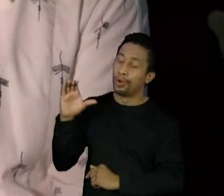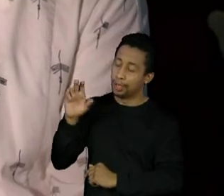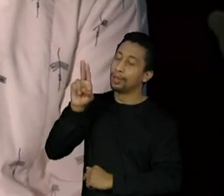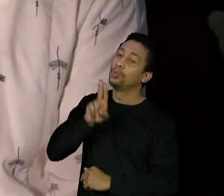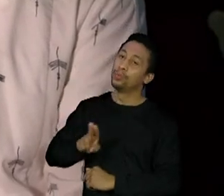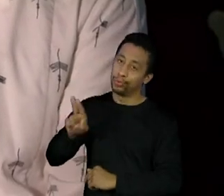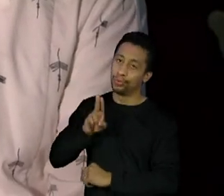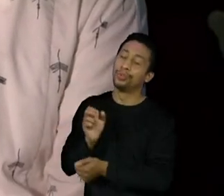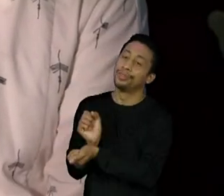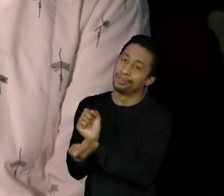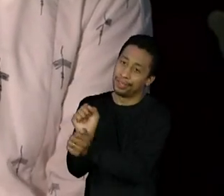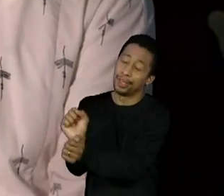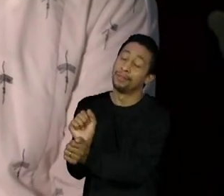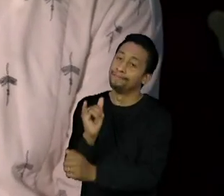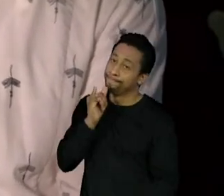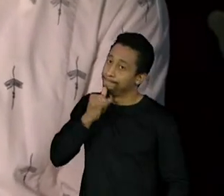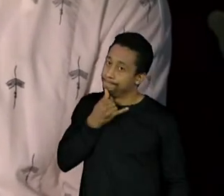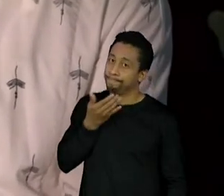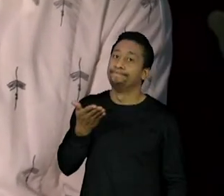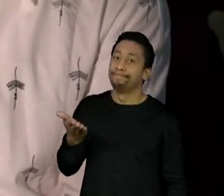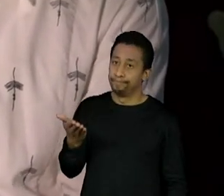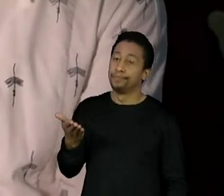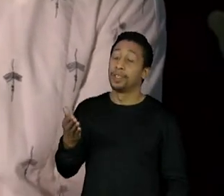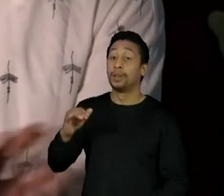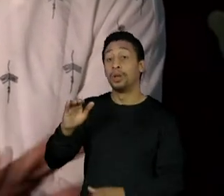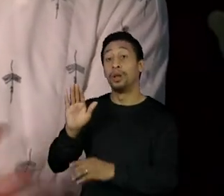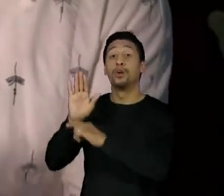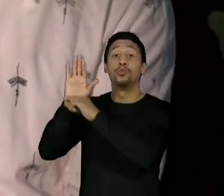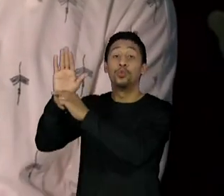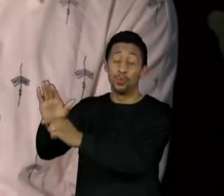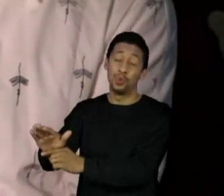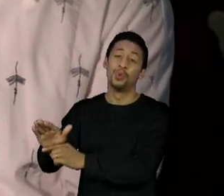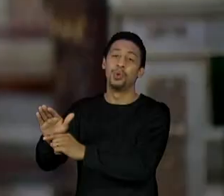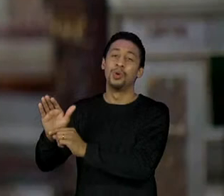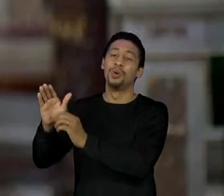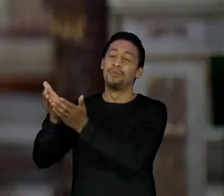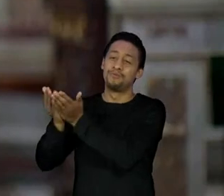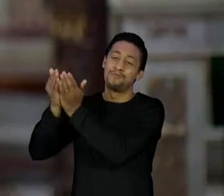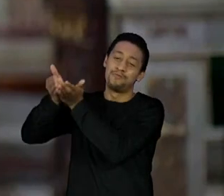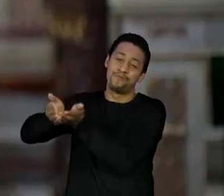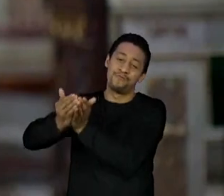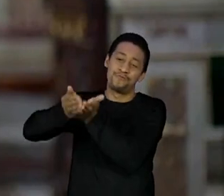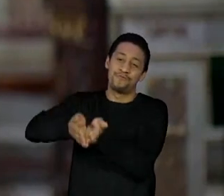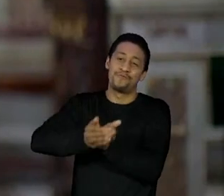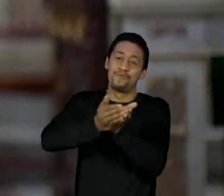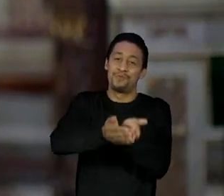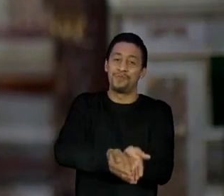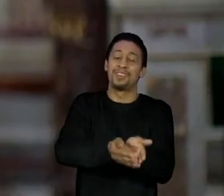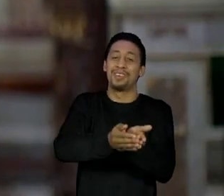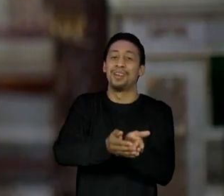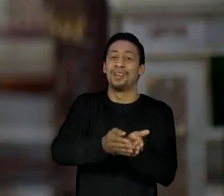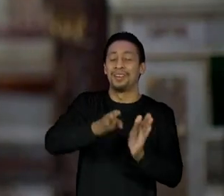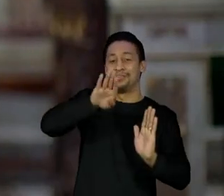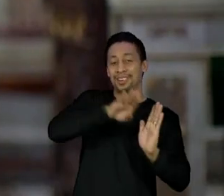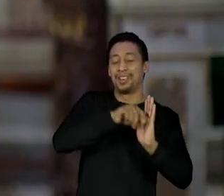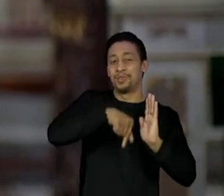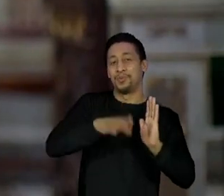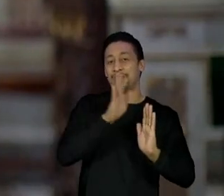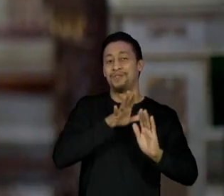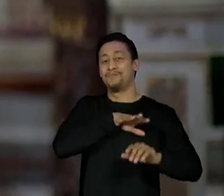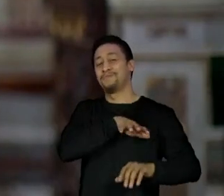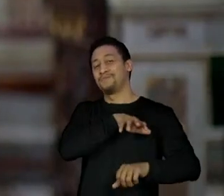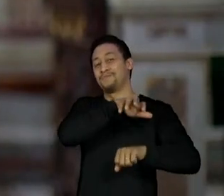utilizado como um instrumento, né, a serviço da colonização, e isso é inegável. Porque nós sabemos que também a Igreja Católica